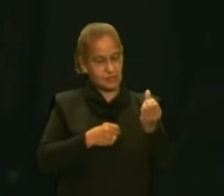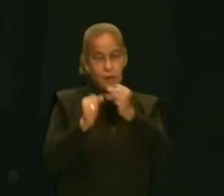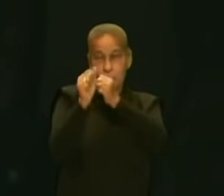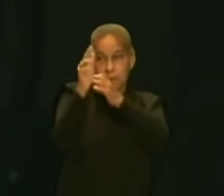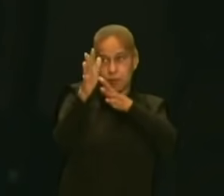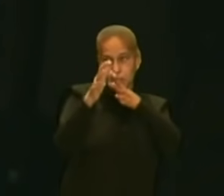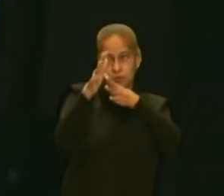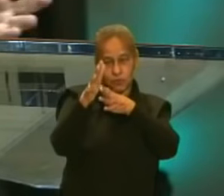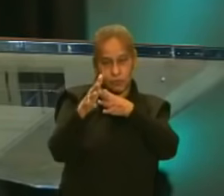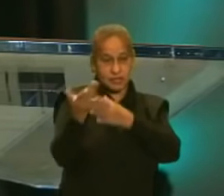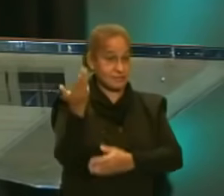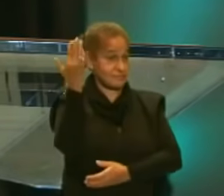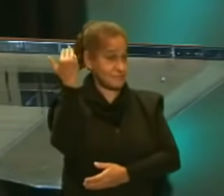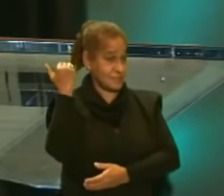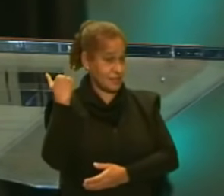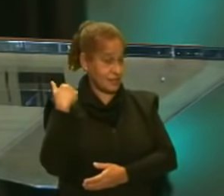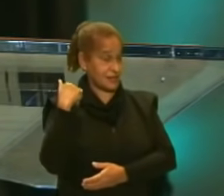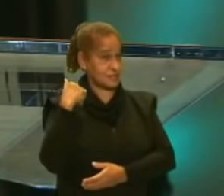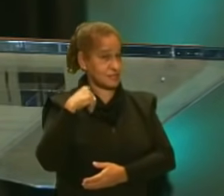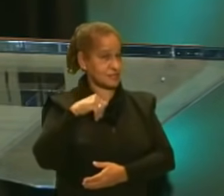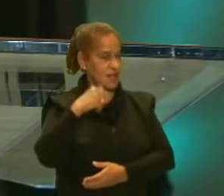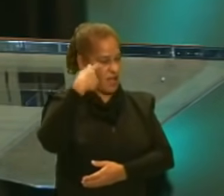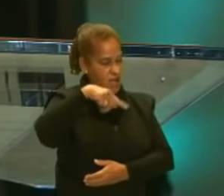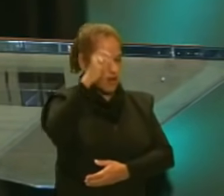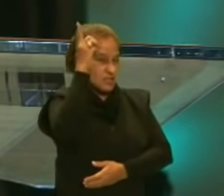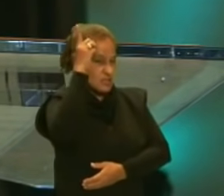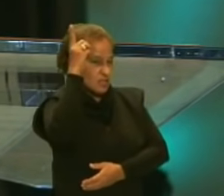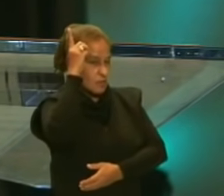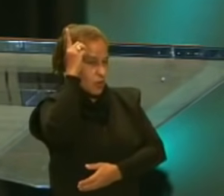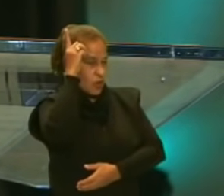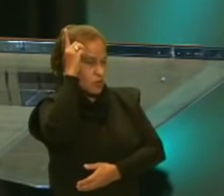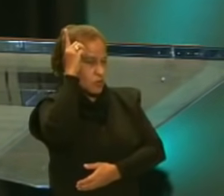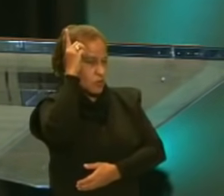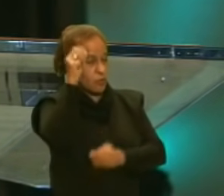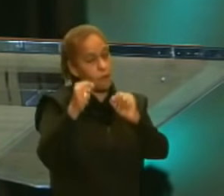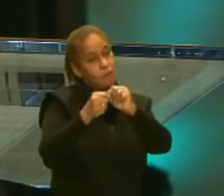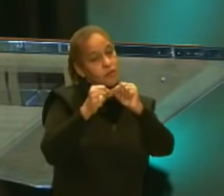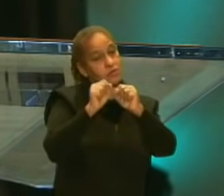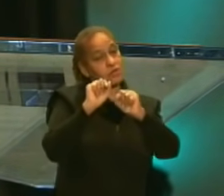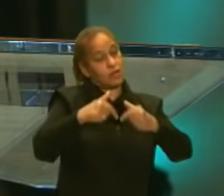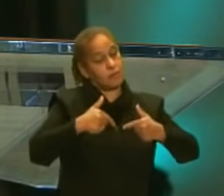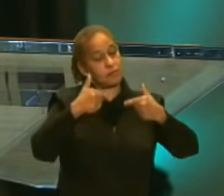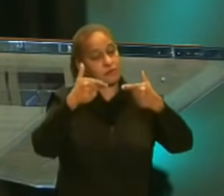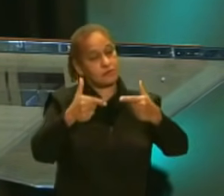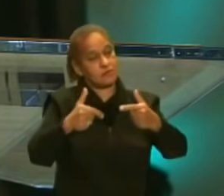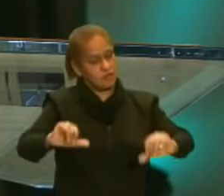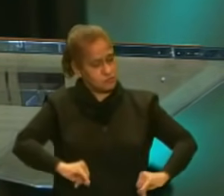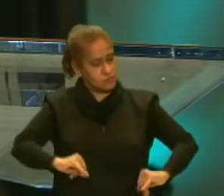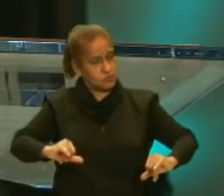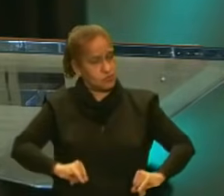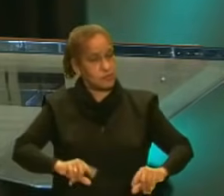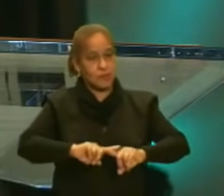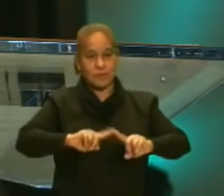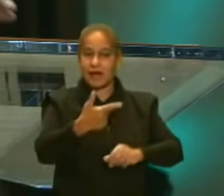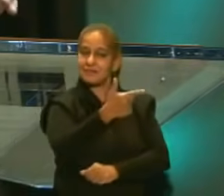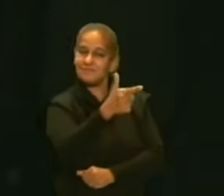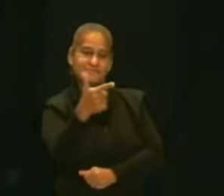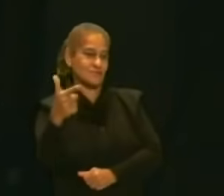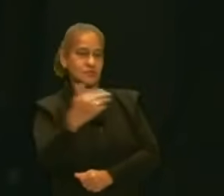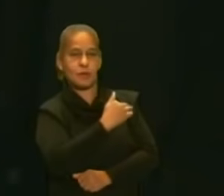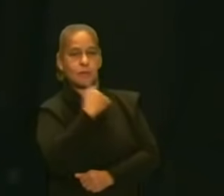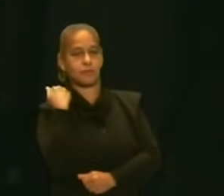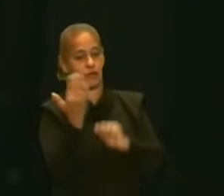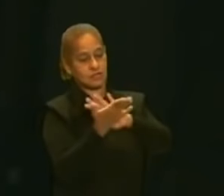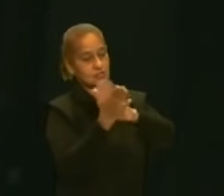anterior, é que a anterior só causava sofrimento, mas não gerava morte e destruição, tanto que era proibido